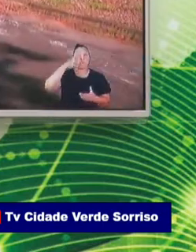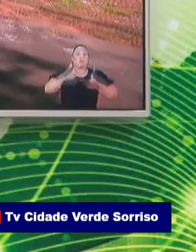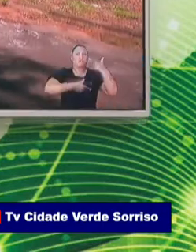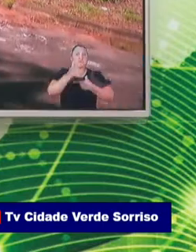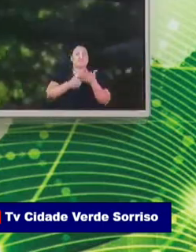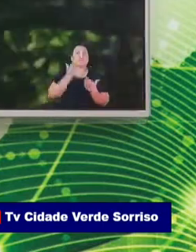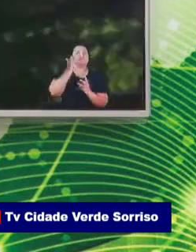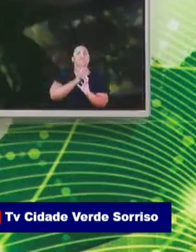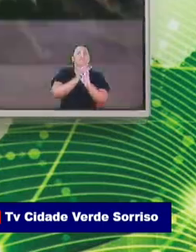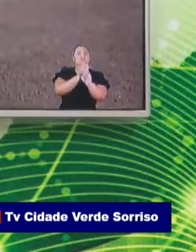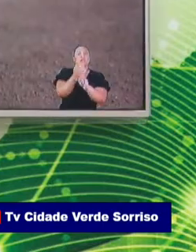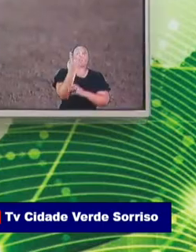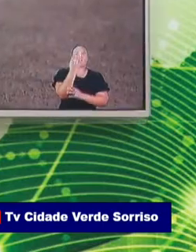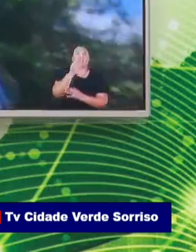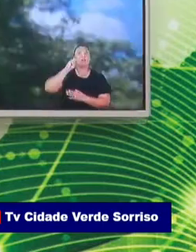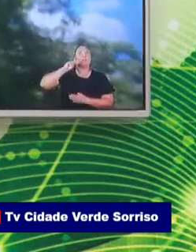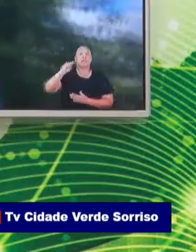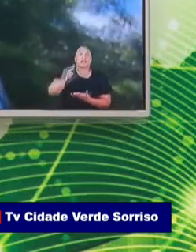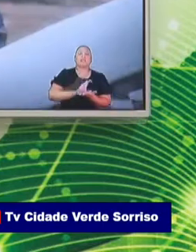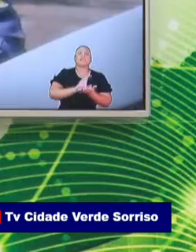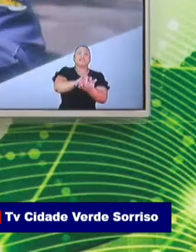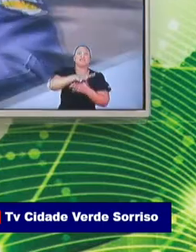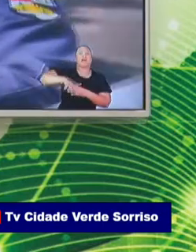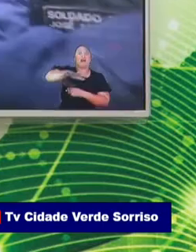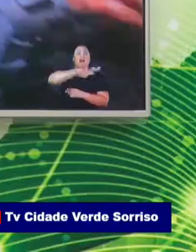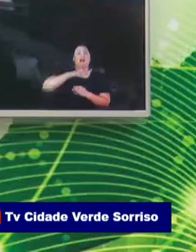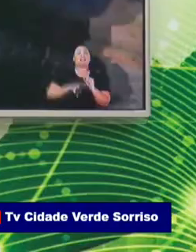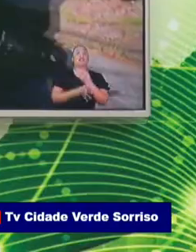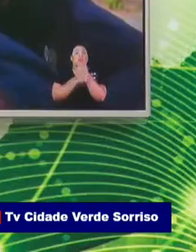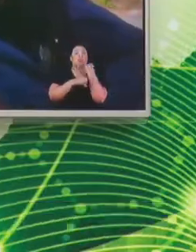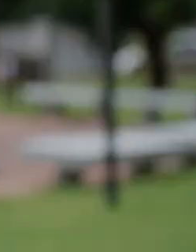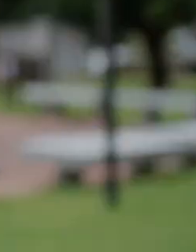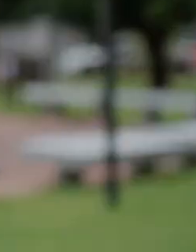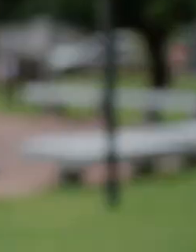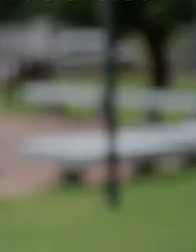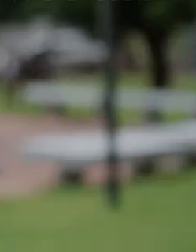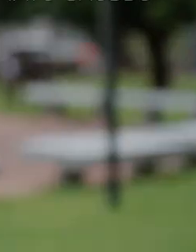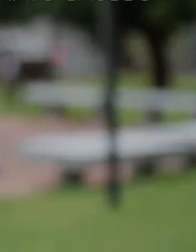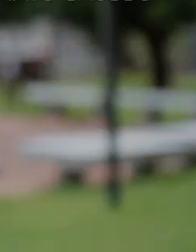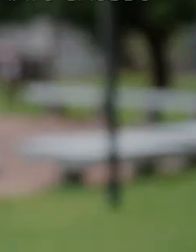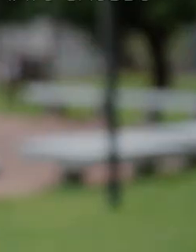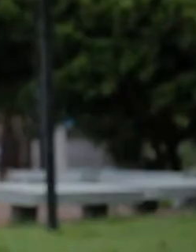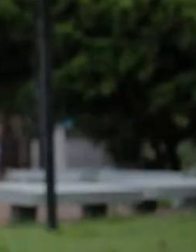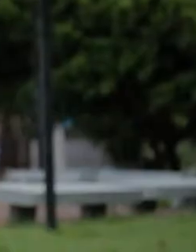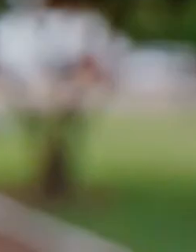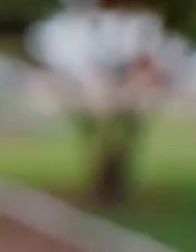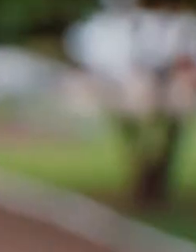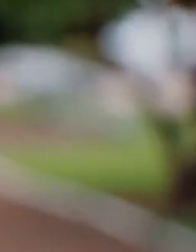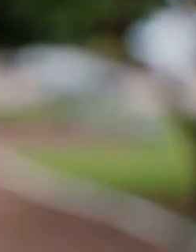e investir. Prefeitura de Sorriso, amor, união e competência.